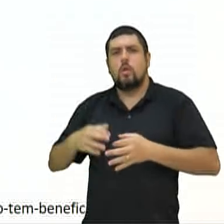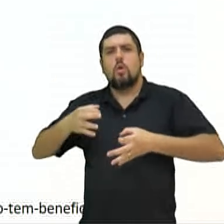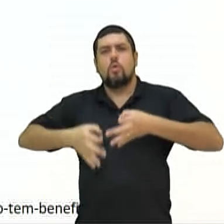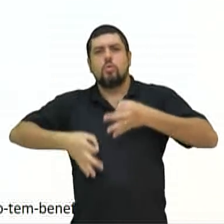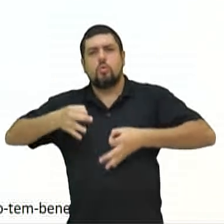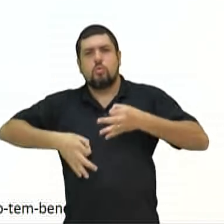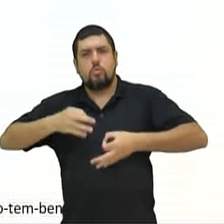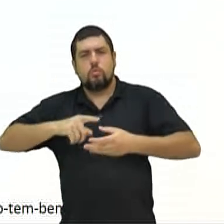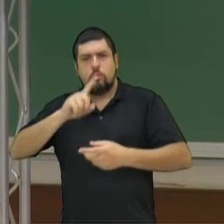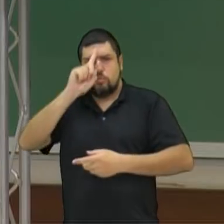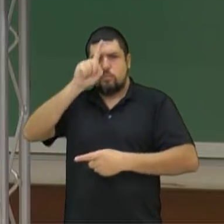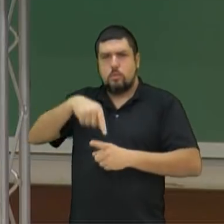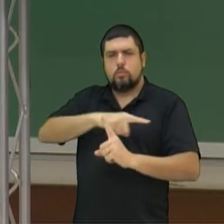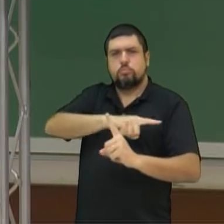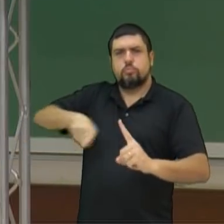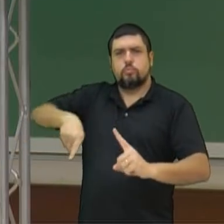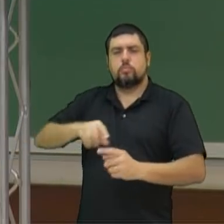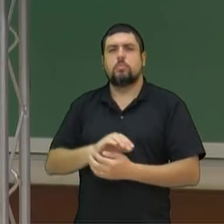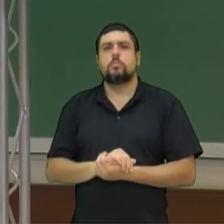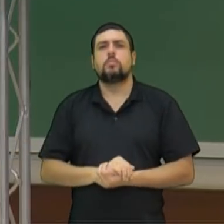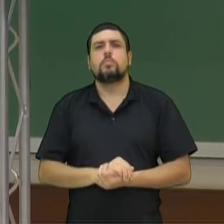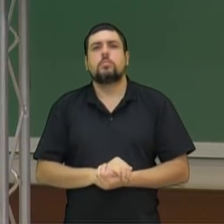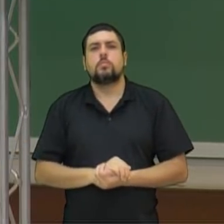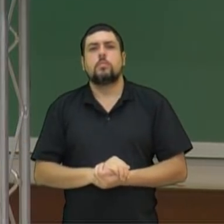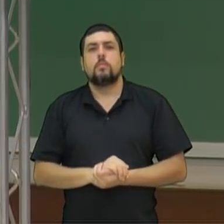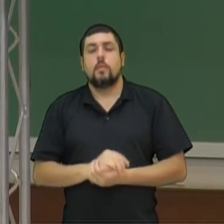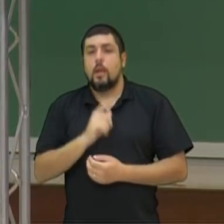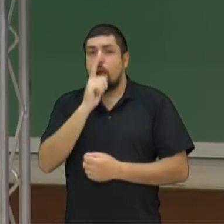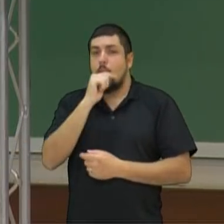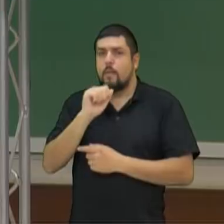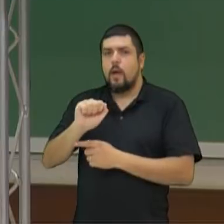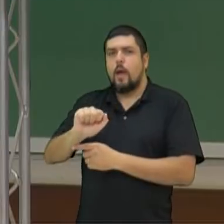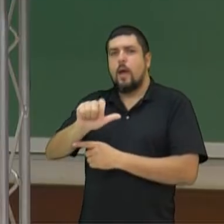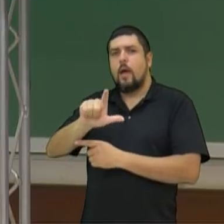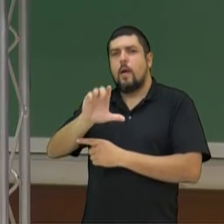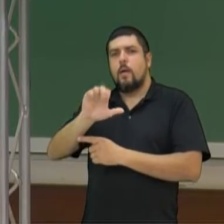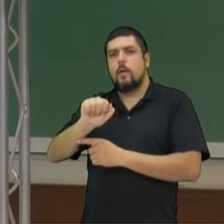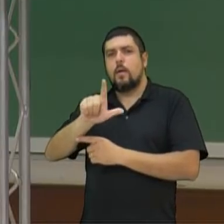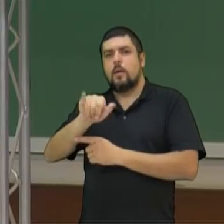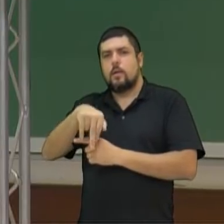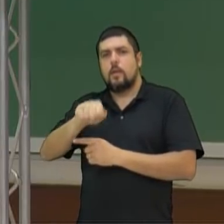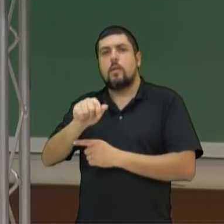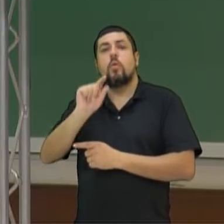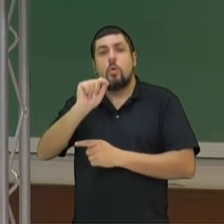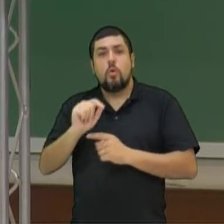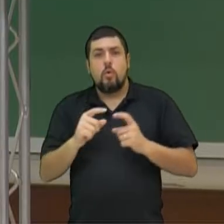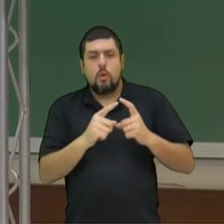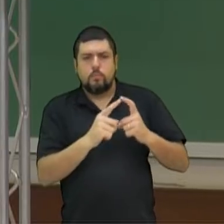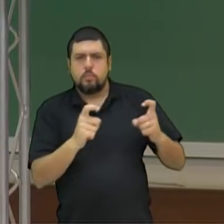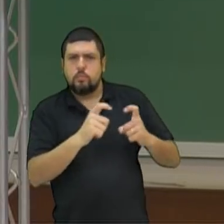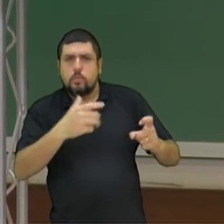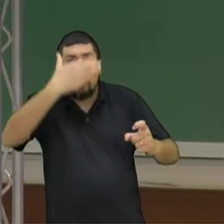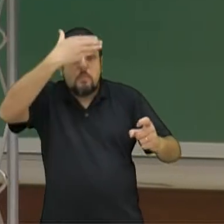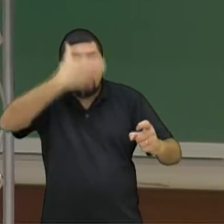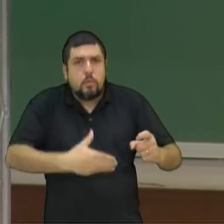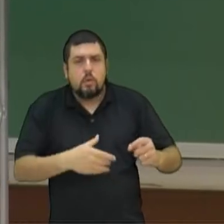seu despacho. Ou seja, a água ser alcalina não tem comprovação científica de que ela